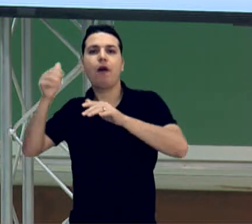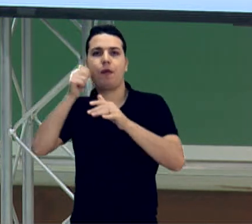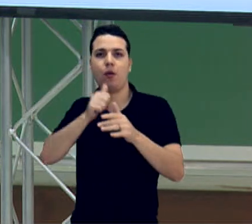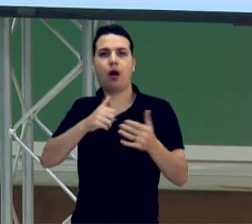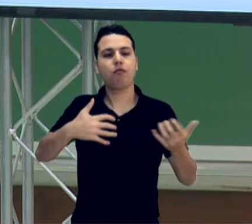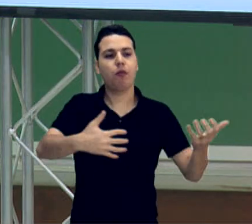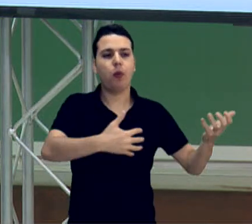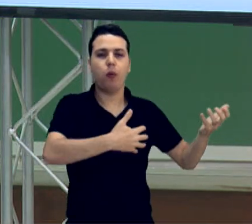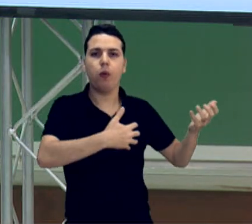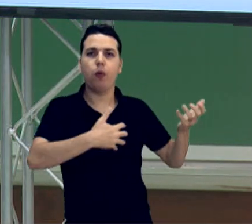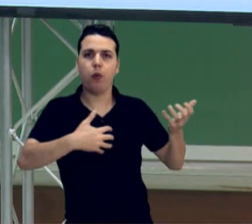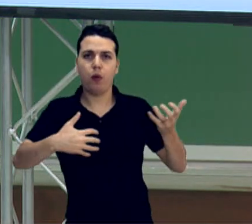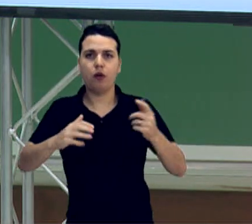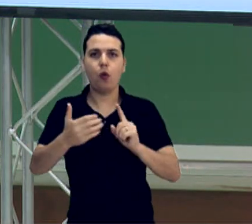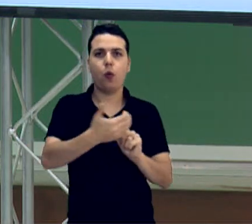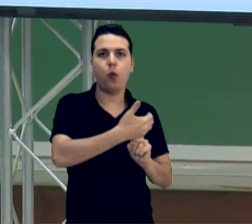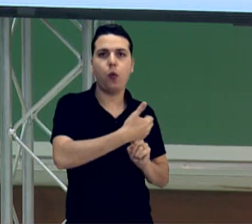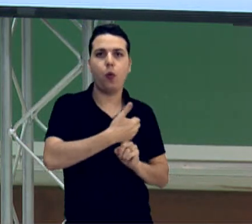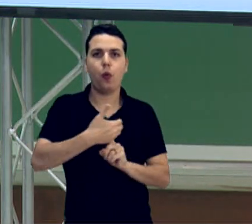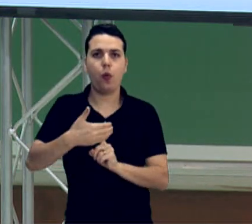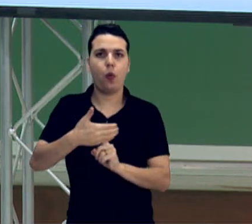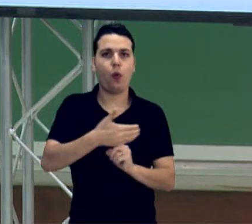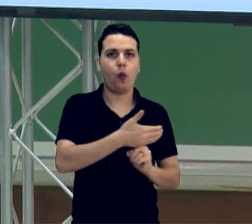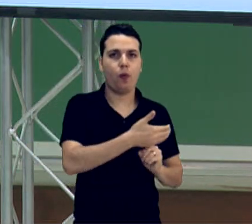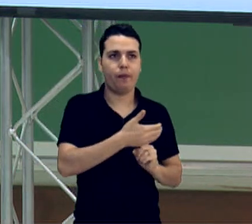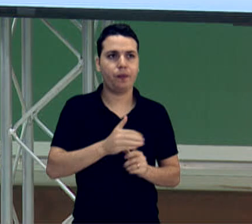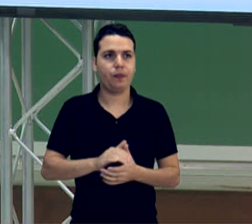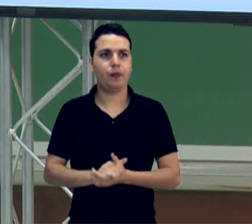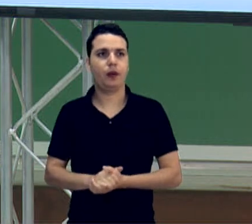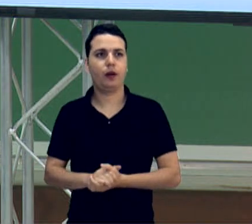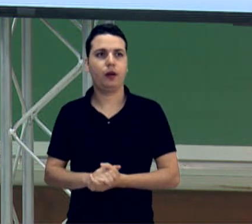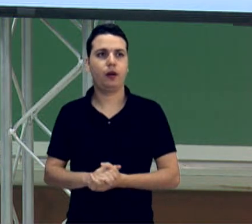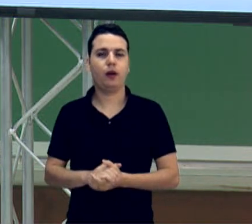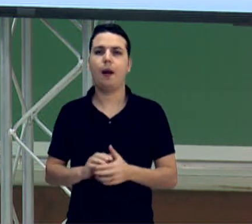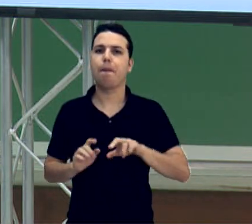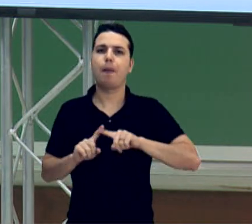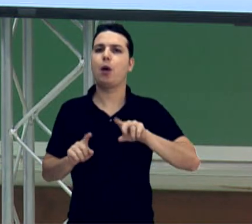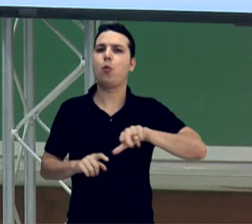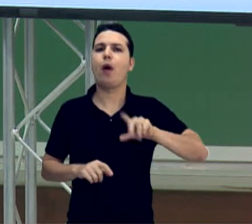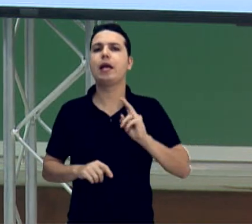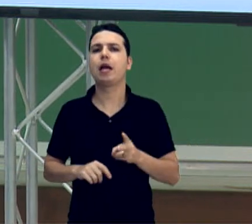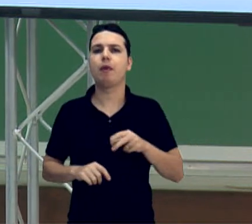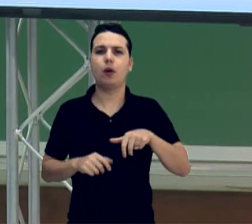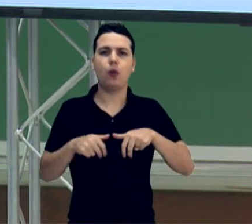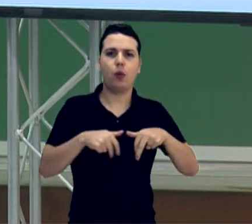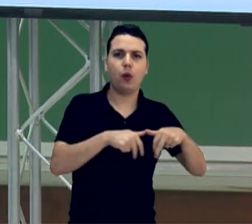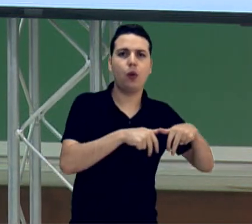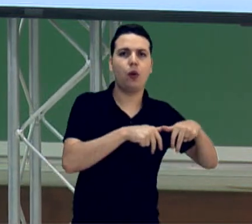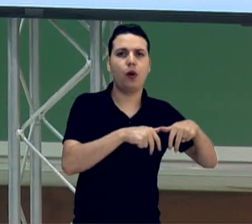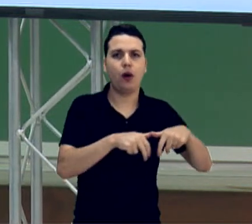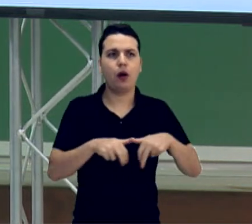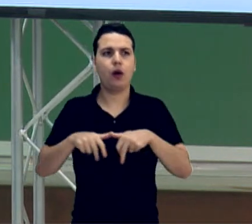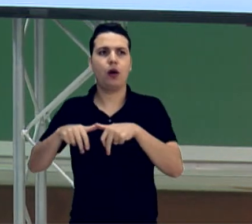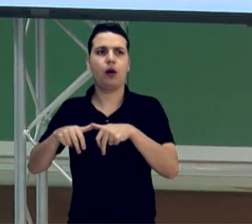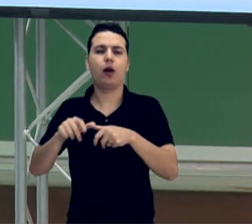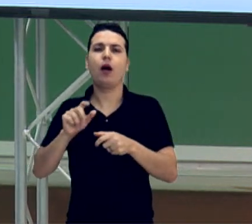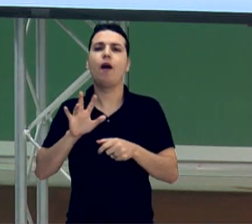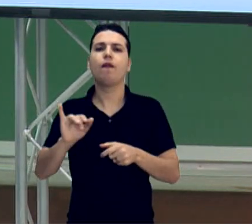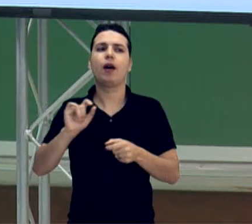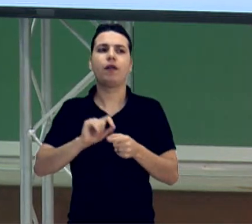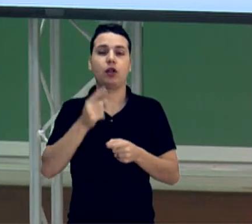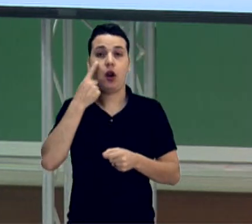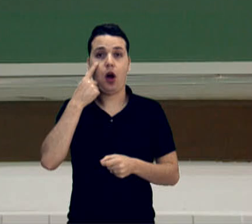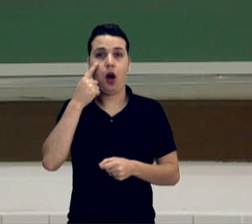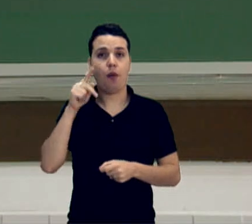deslizando. Então, mas não é que não vai ficar sempre naquela formação, 2 para um lado, 2 para o outro, né? A pessoa vai fazendo 2